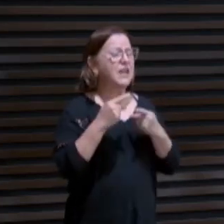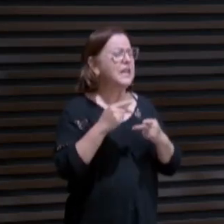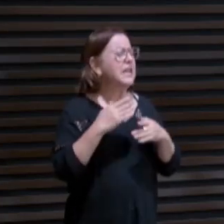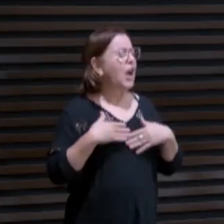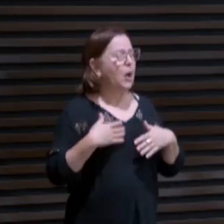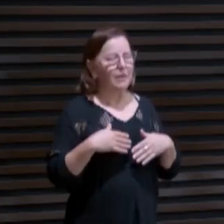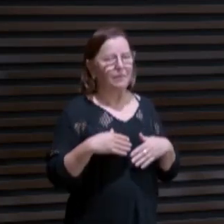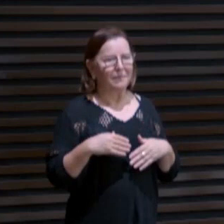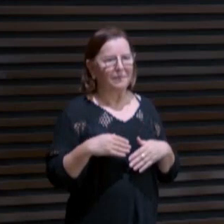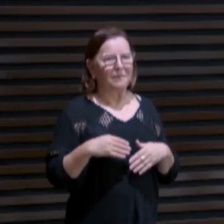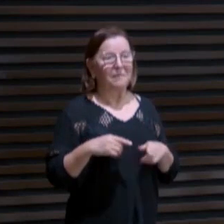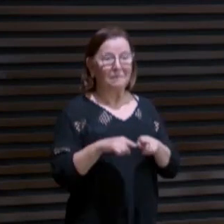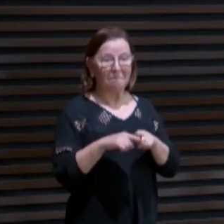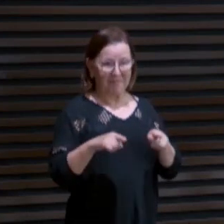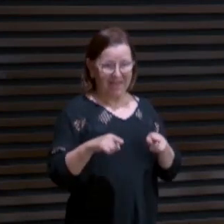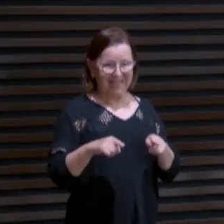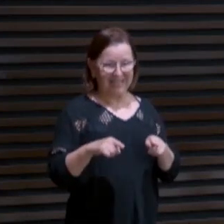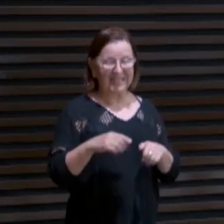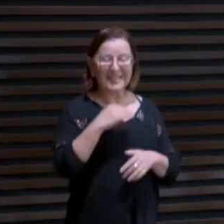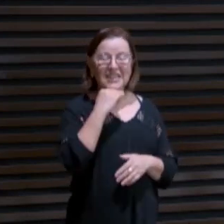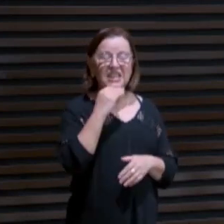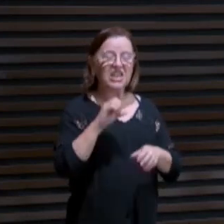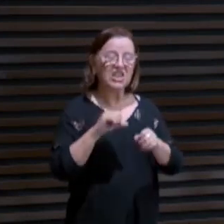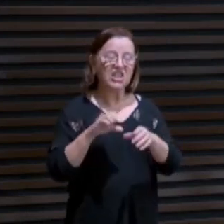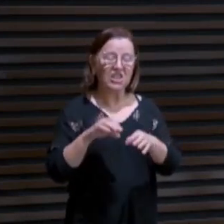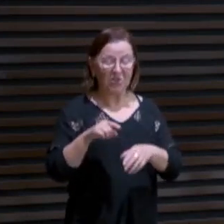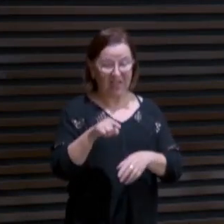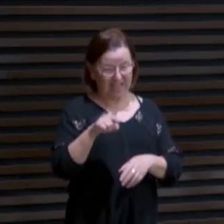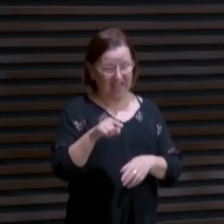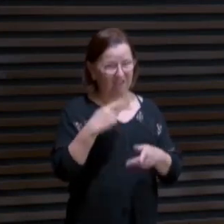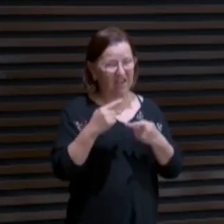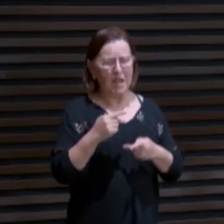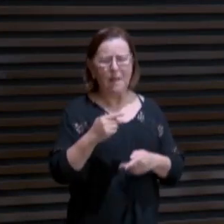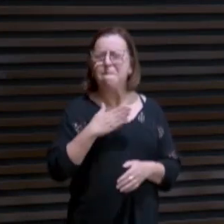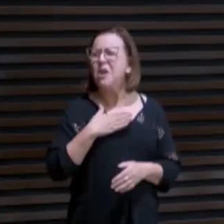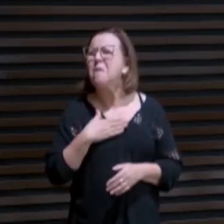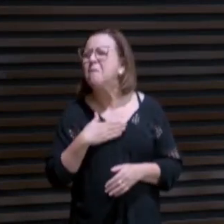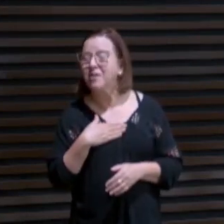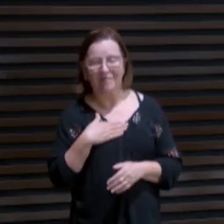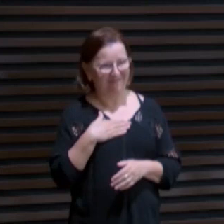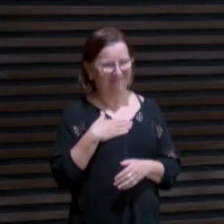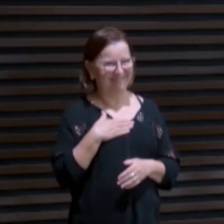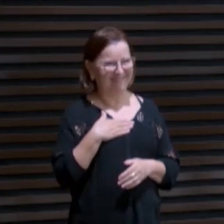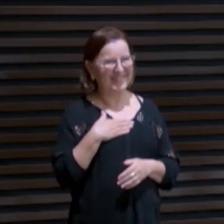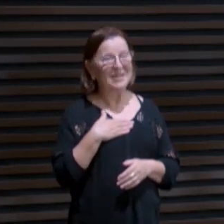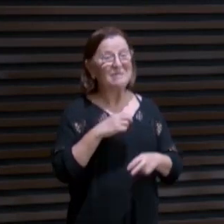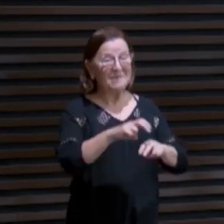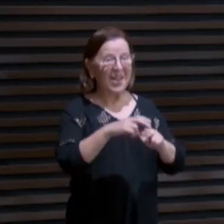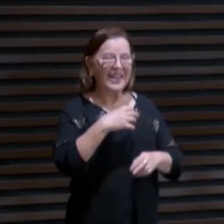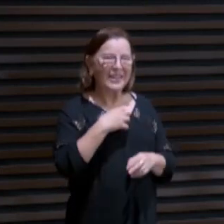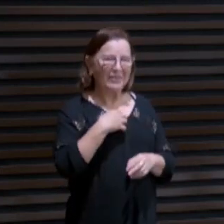meu. Ninguém ensina isso. Esse meu é da natureza. Outra coisa que